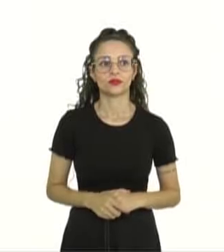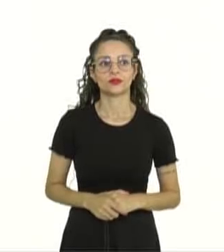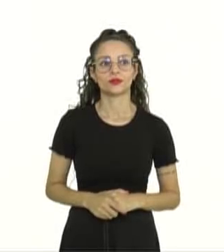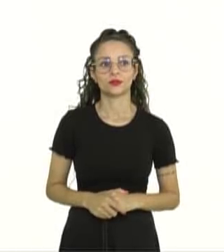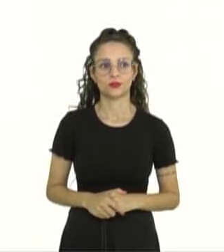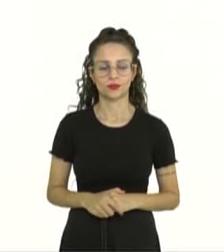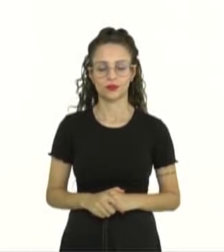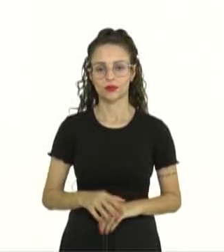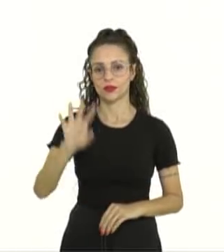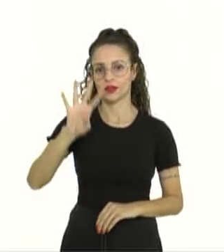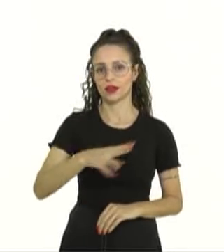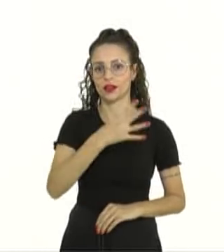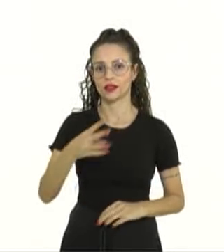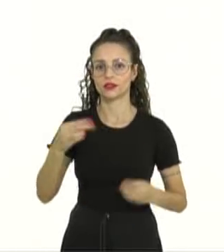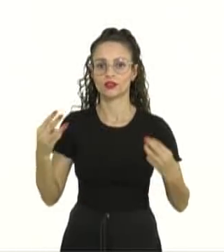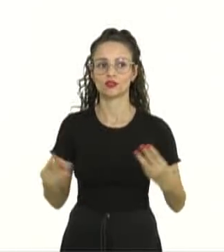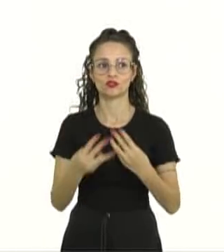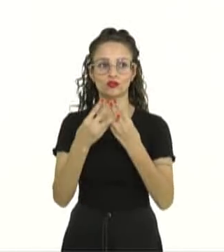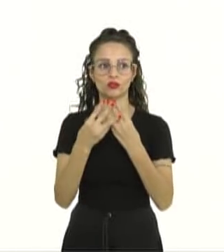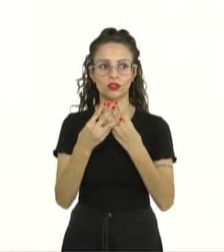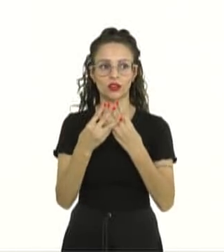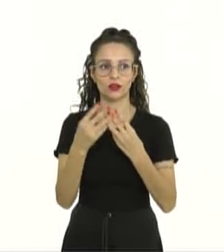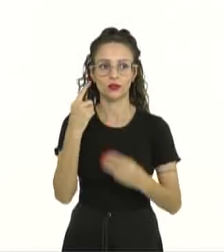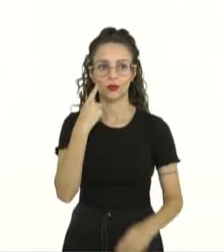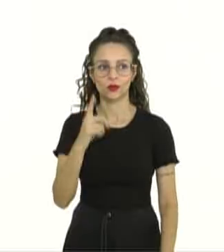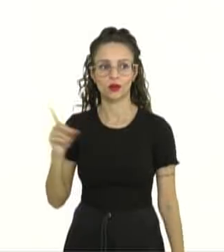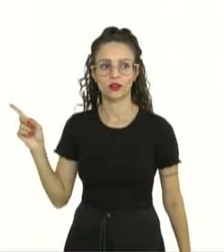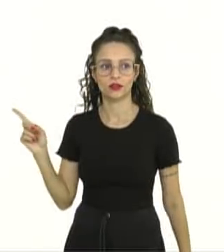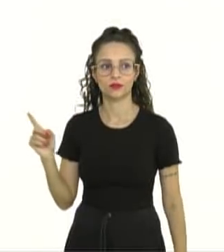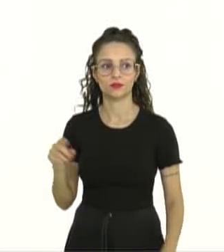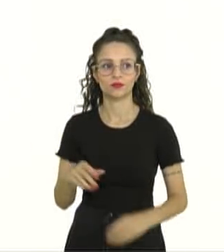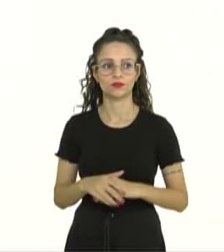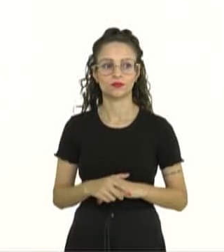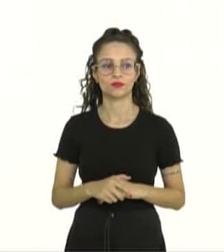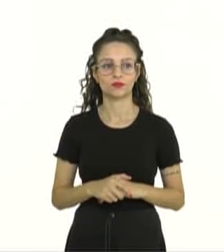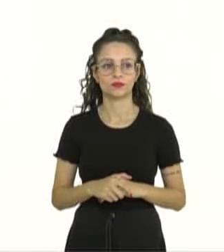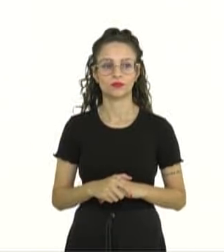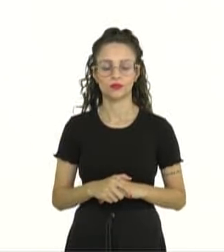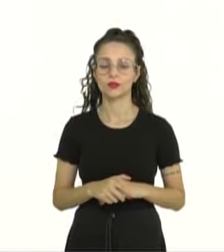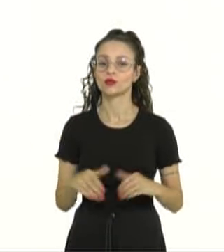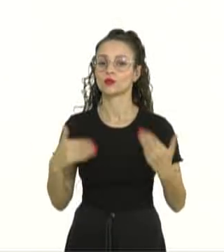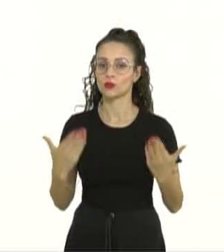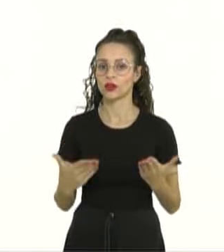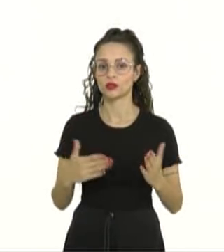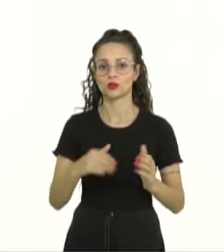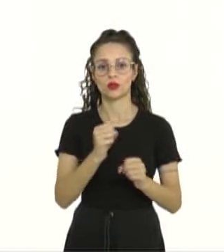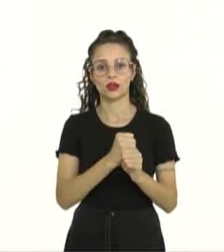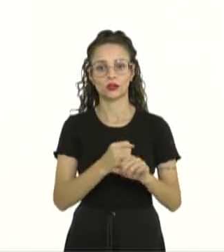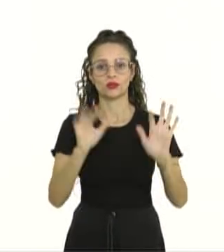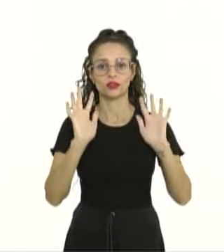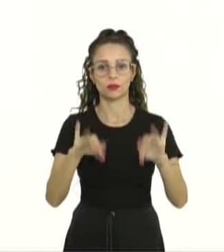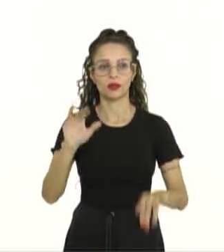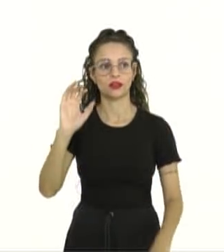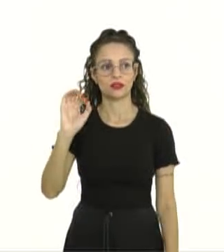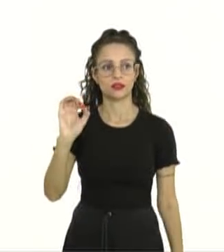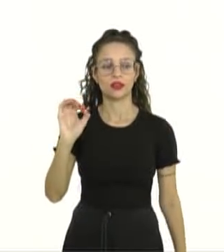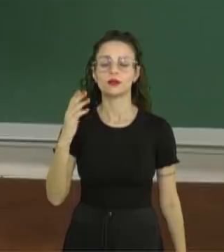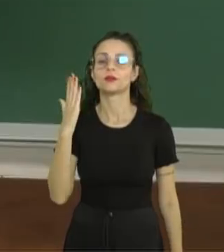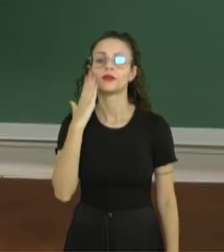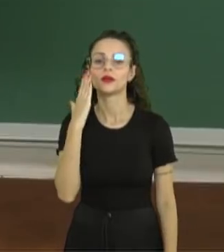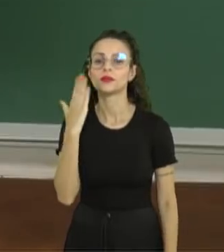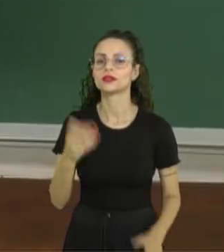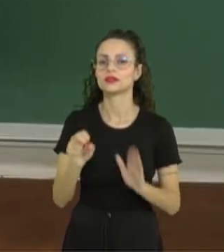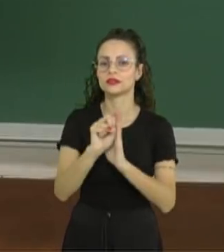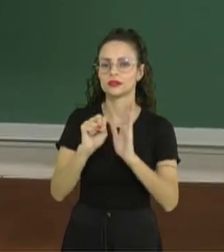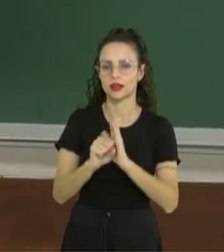Calendário judaico e islâmico, quando o ano terminar em 0, dá para fazer um esqueminha bem legal aqui. Quando o ano terminar em 0, é só eliminar, para saber que